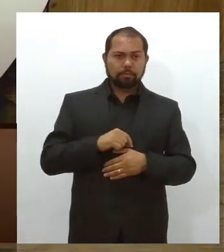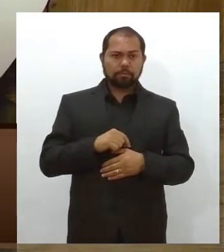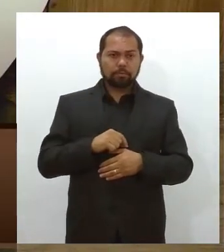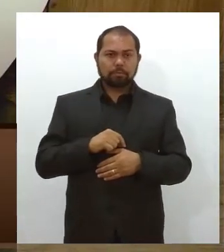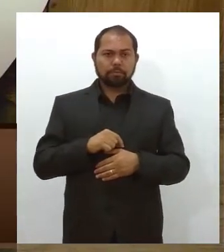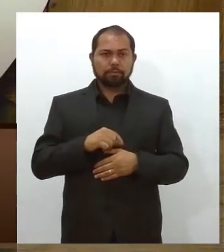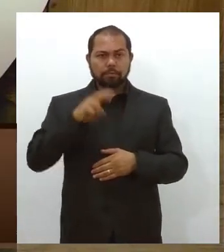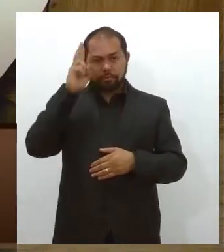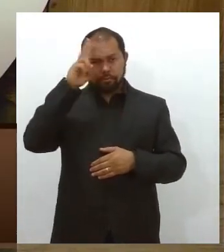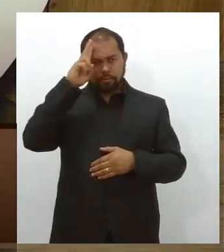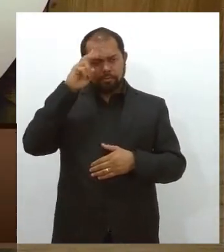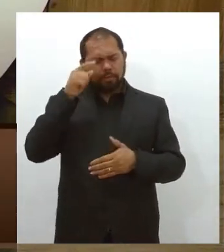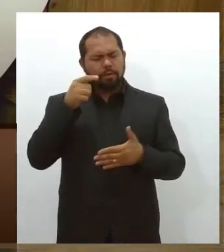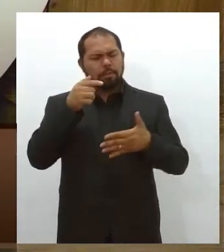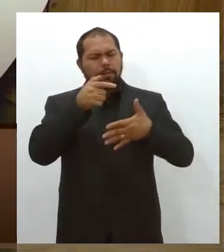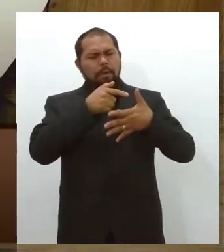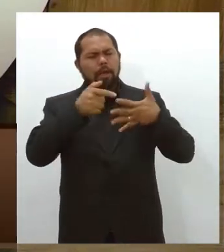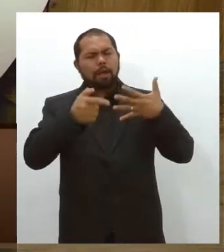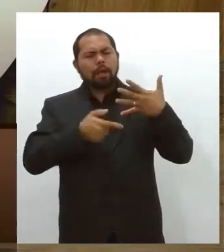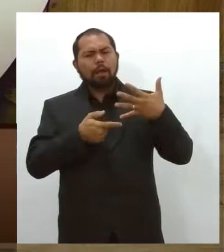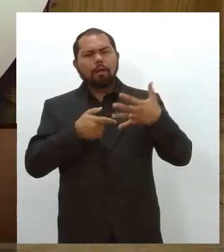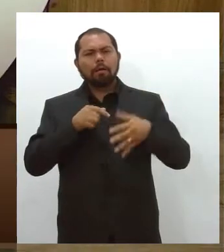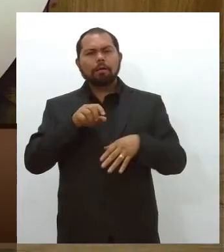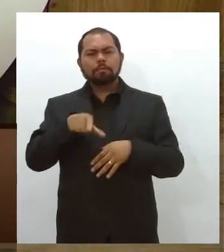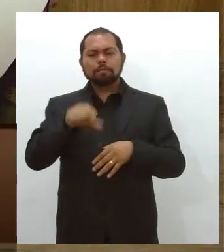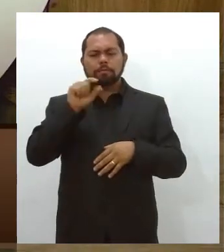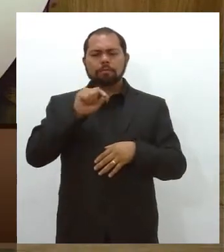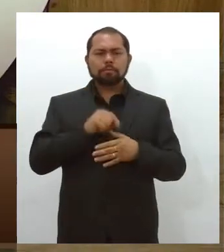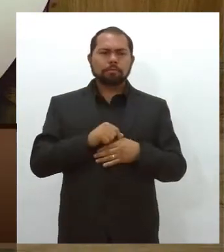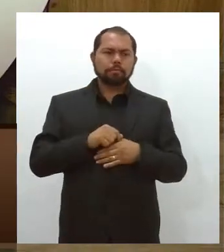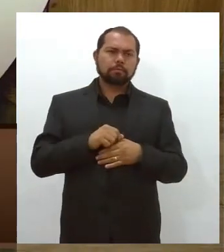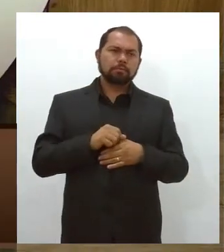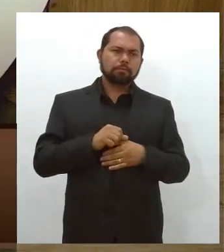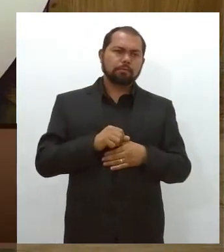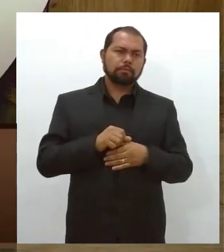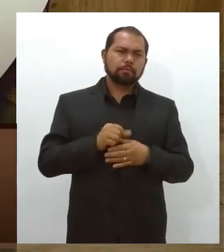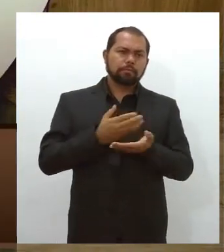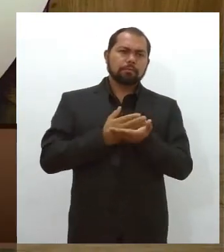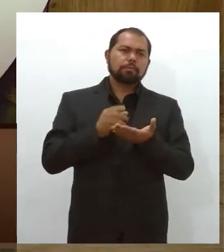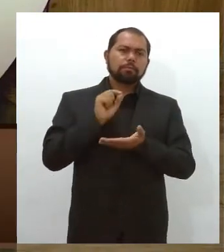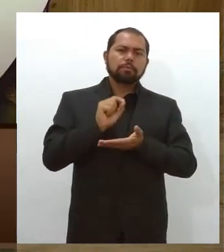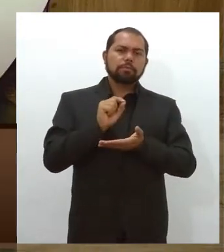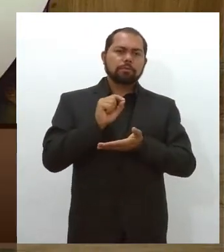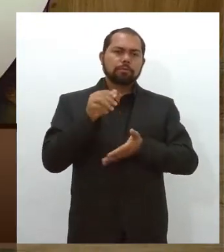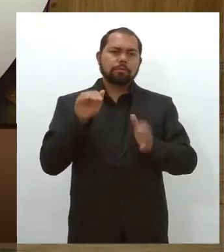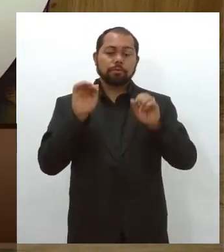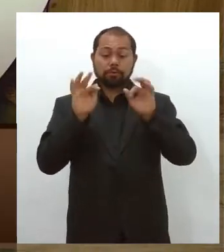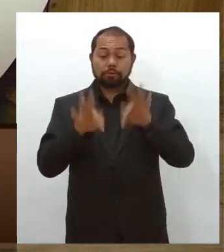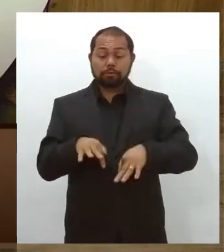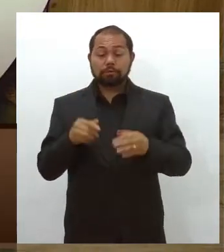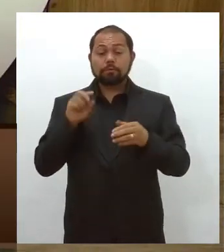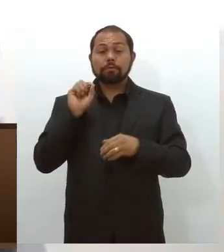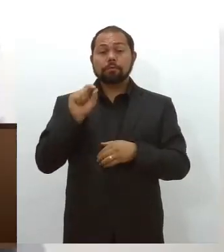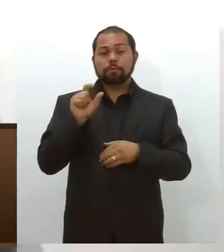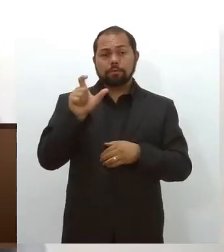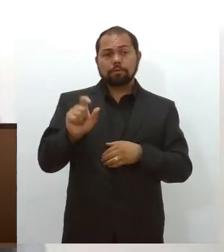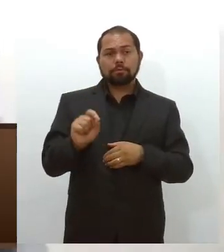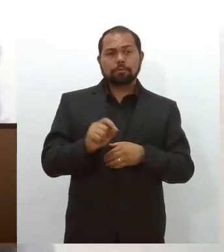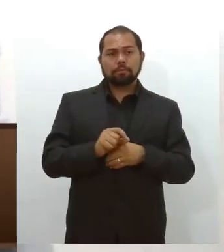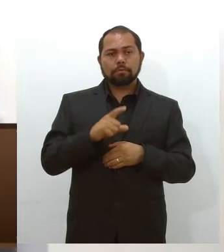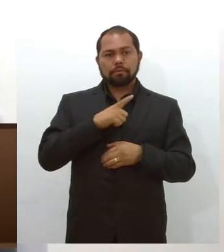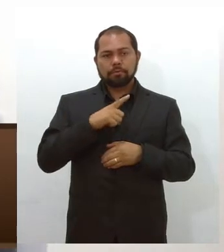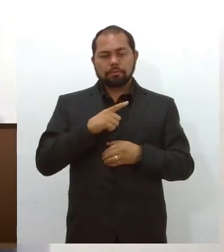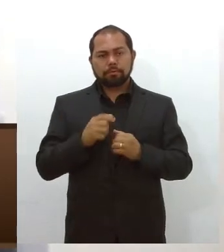vai estar vindo aí esses candidatos no momento da votação. Sim, então nós temos aí, é importante o